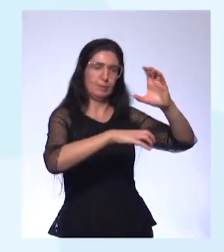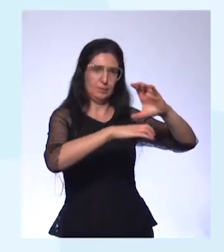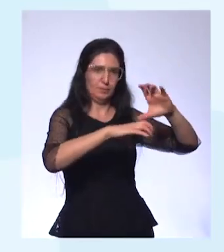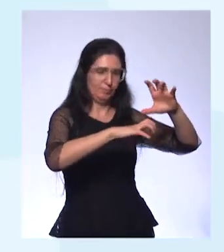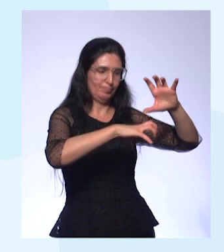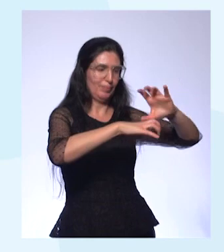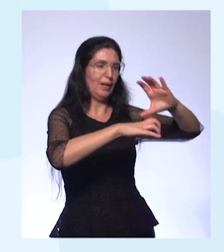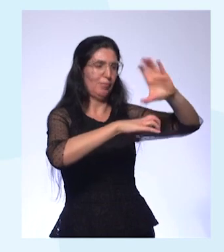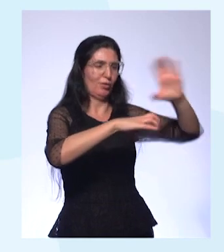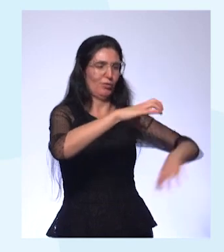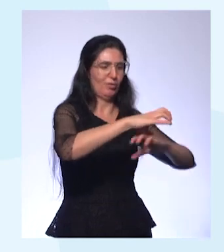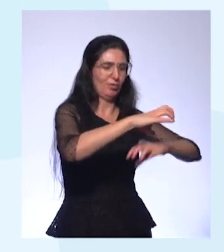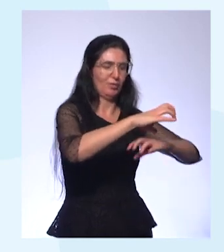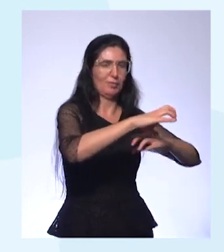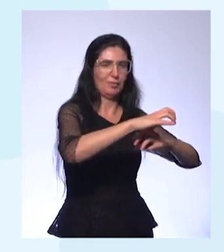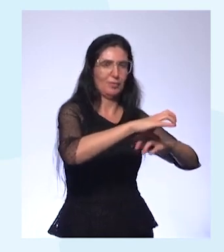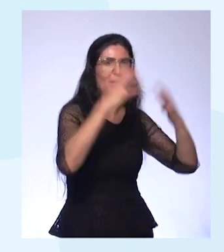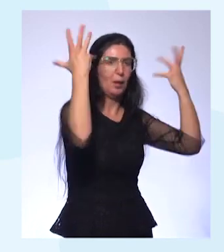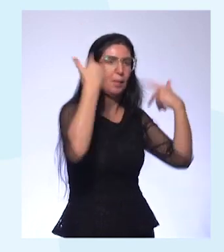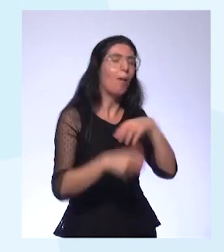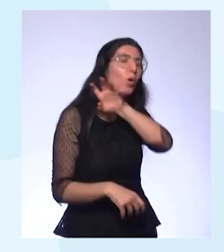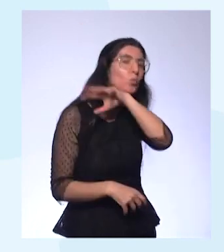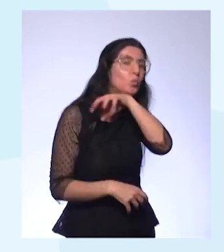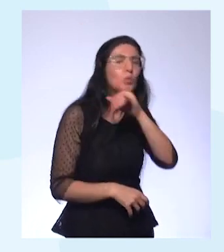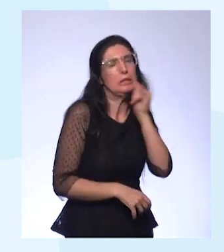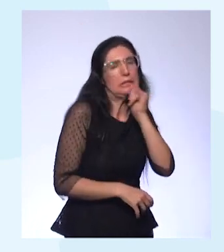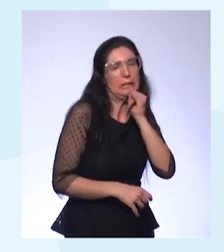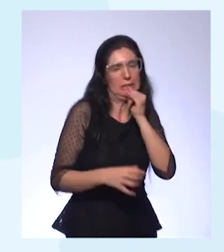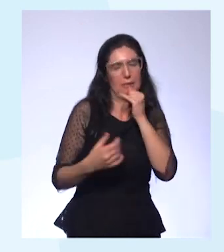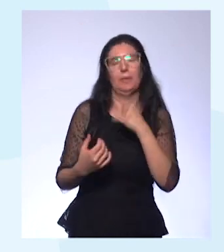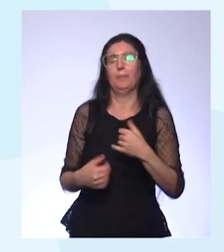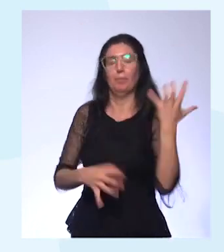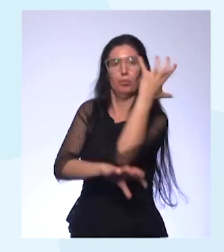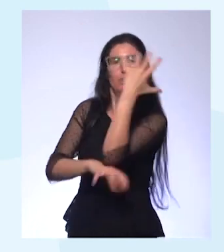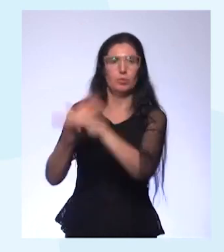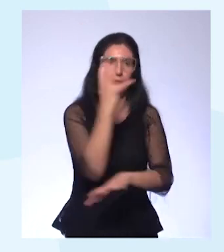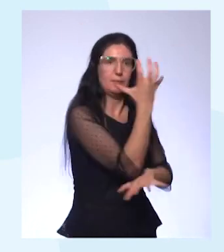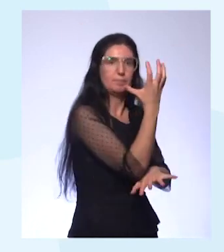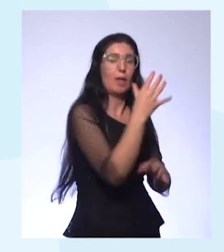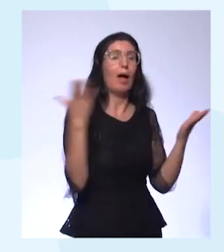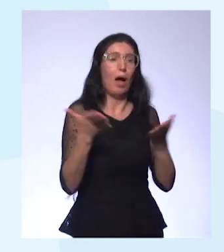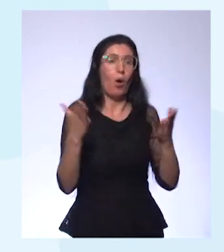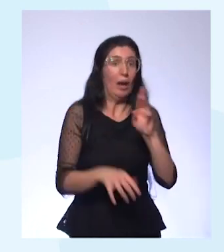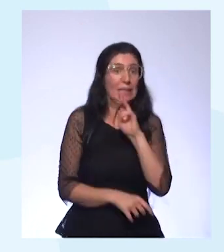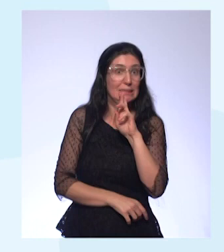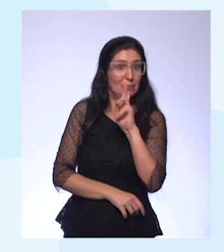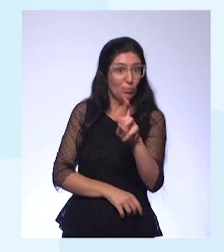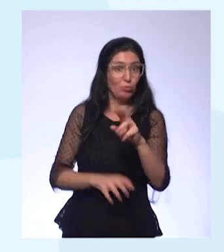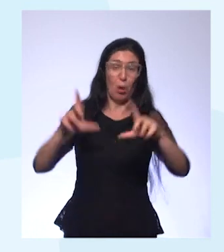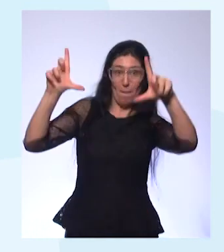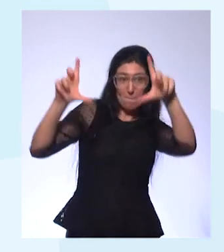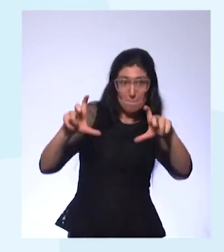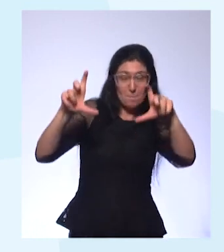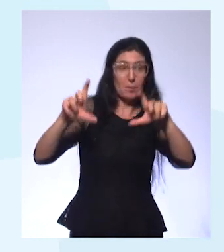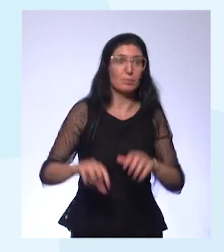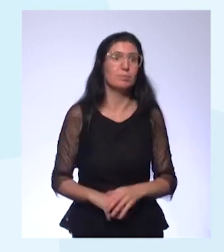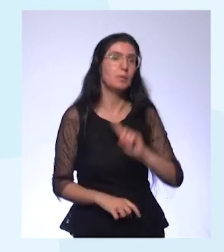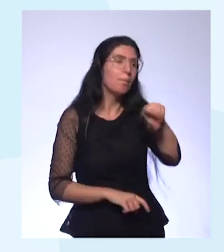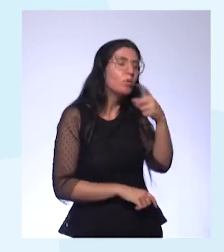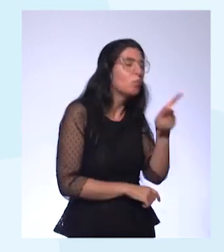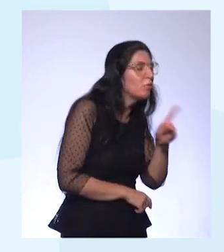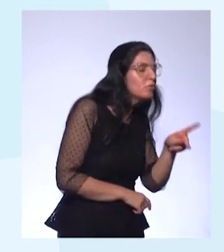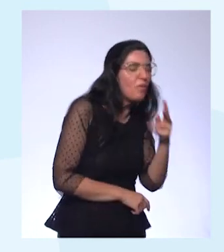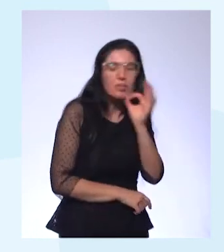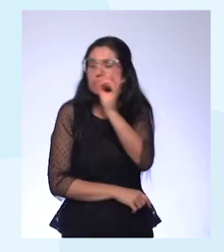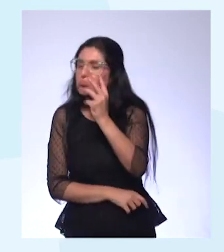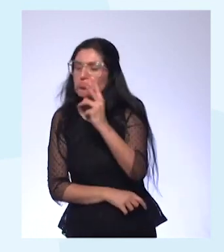né? A aula rapidamente acaba, né? Então, isso acontece. Então, printe a tela, responda essas perguntas, os professores depois vão corrigir,